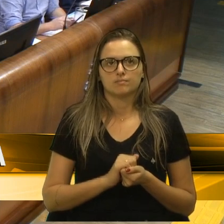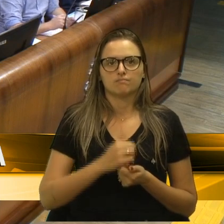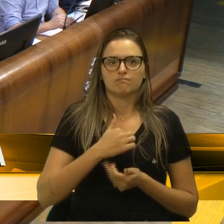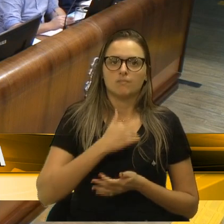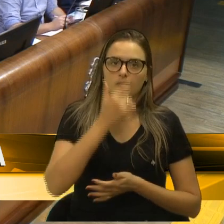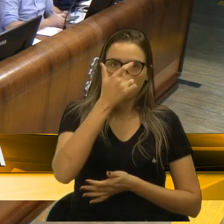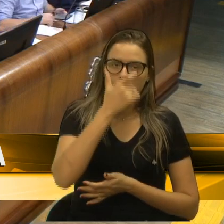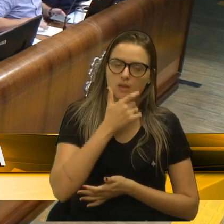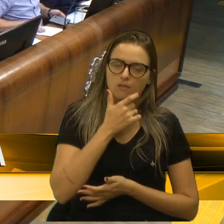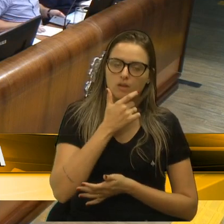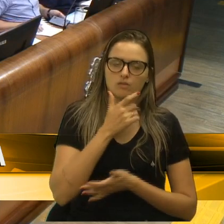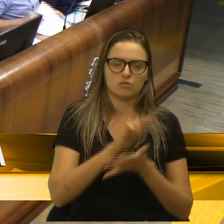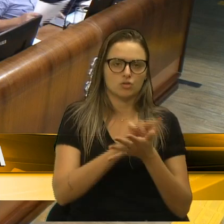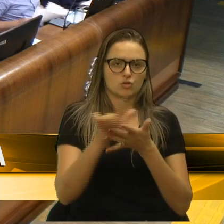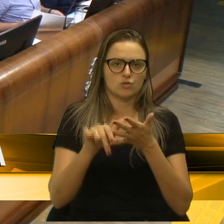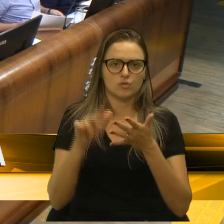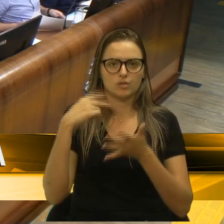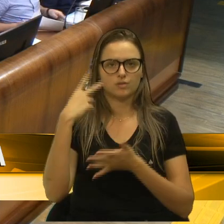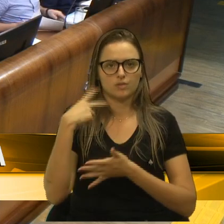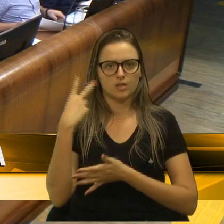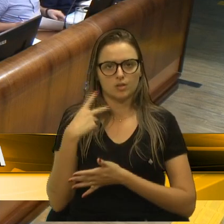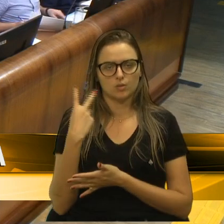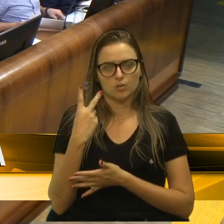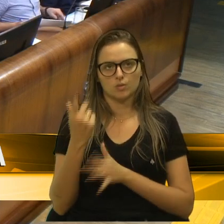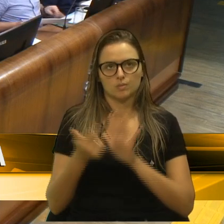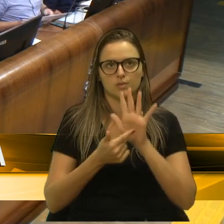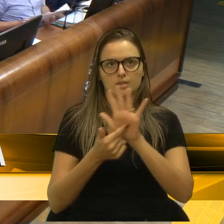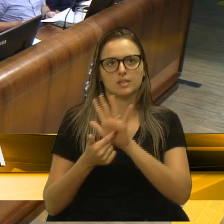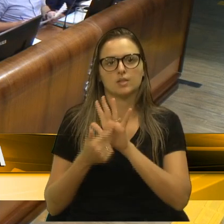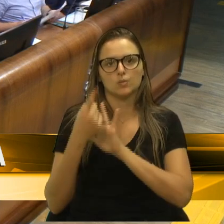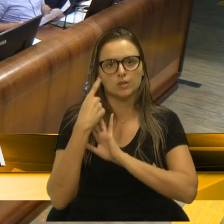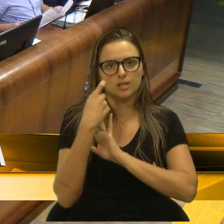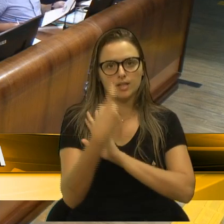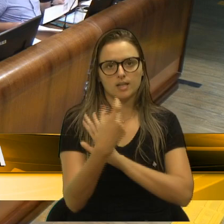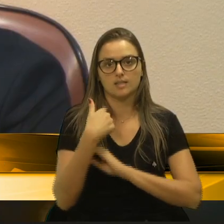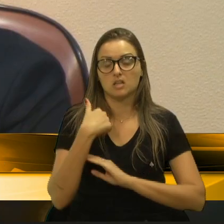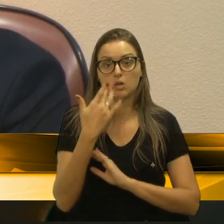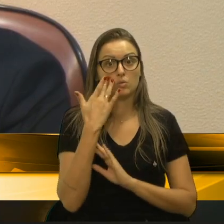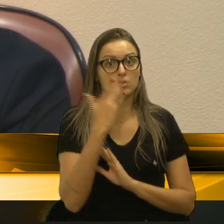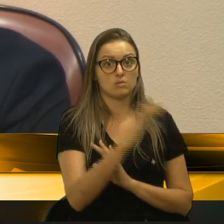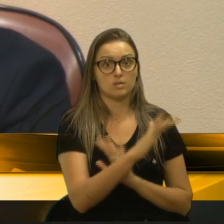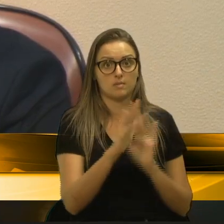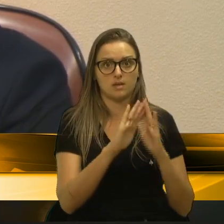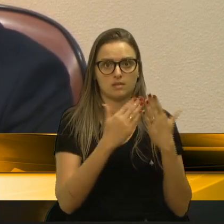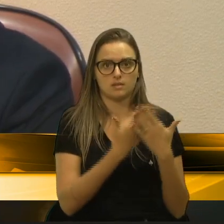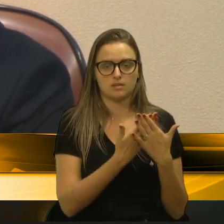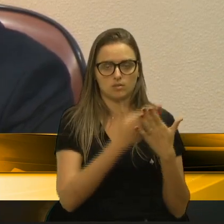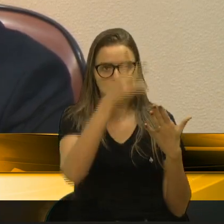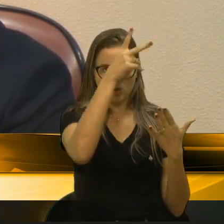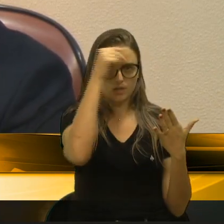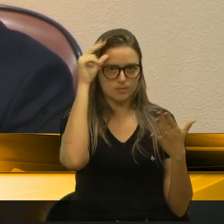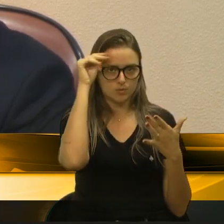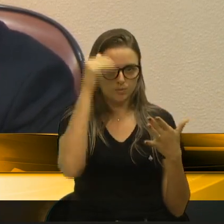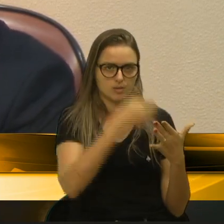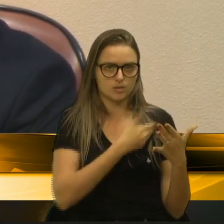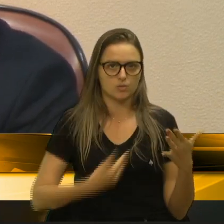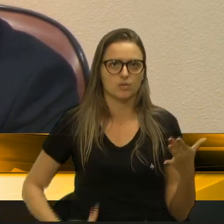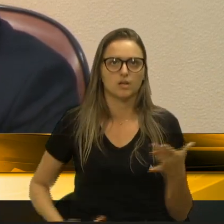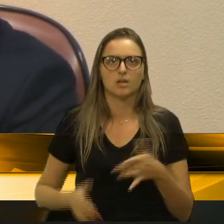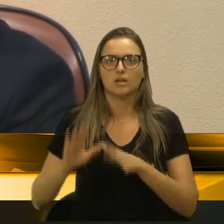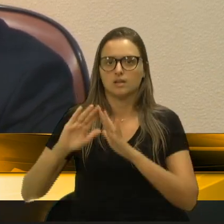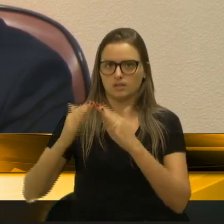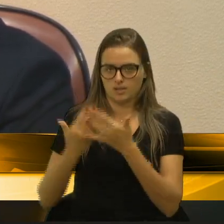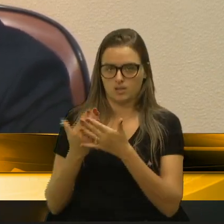vários vereadores também e está circulando, mas a senhora mostra esse interesse. Também não sabia da questão das escolas municipais, mas essa questão da escola